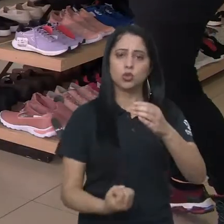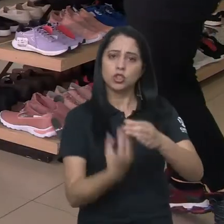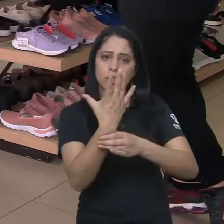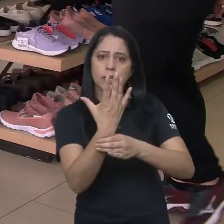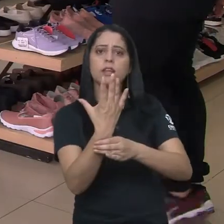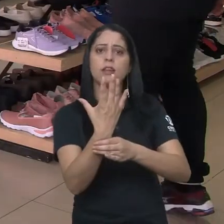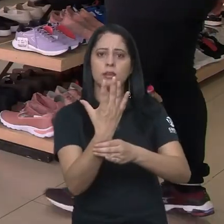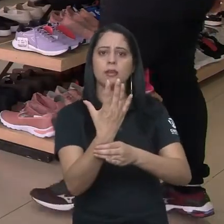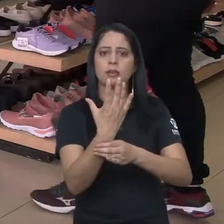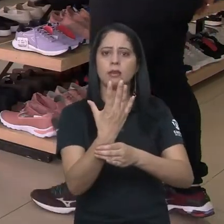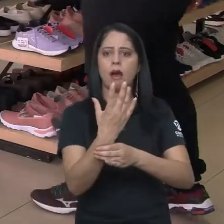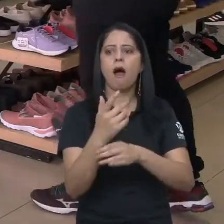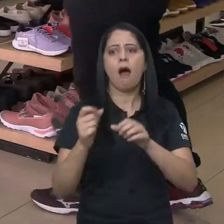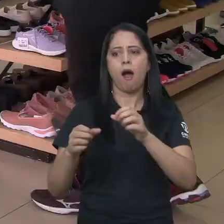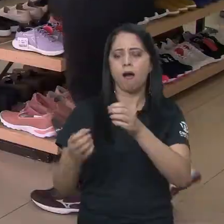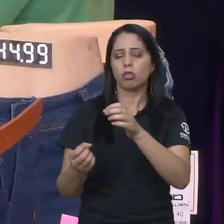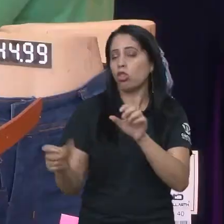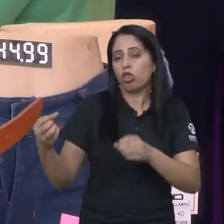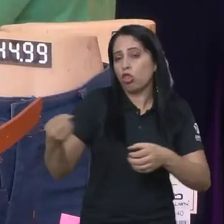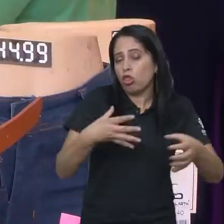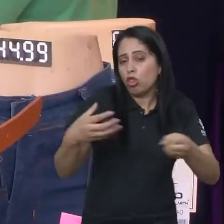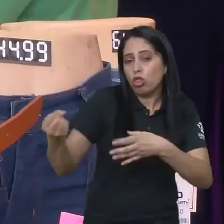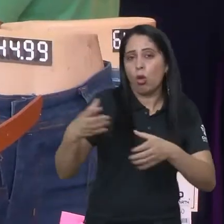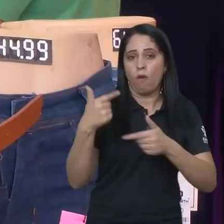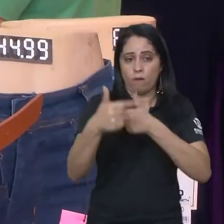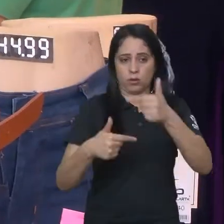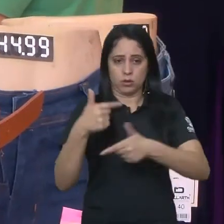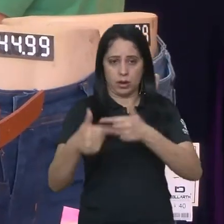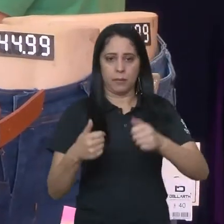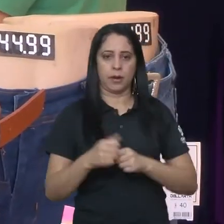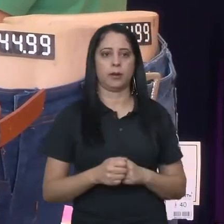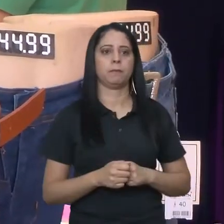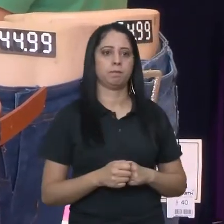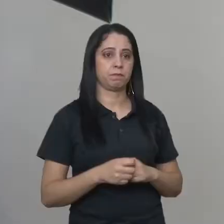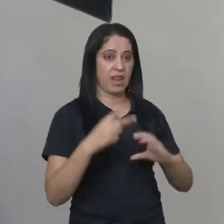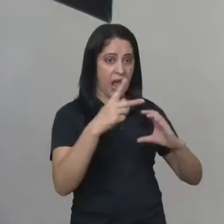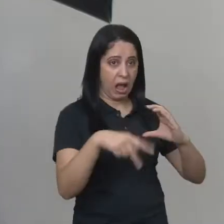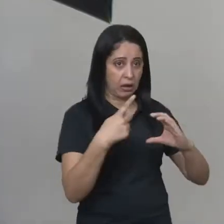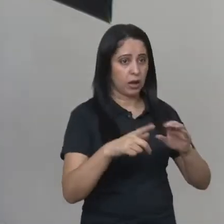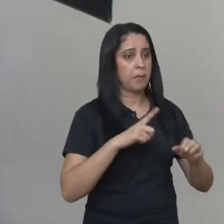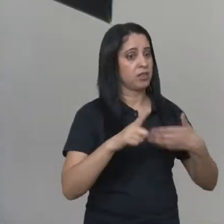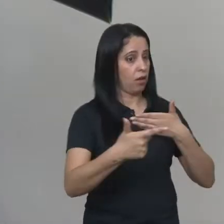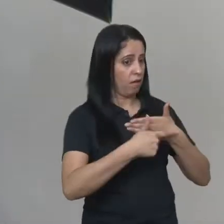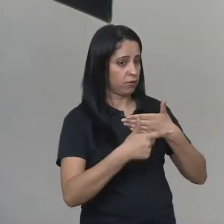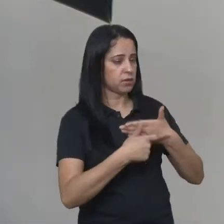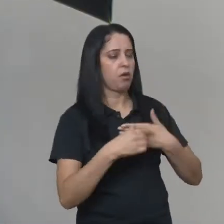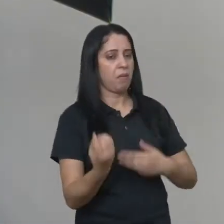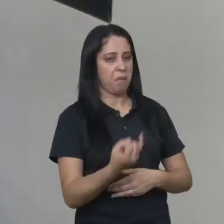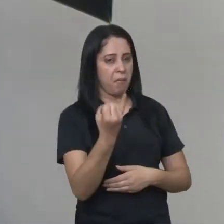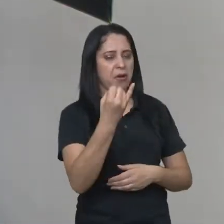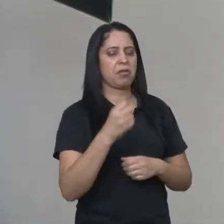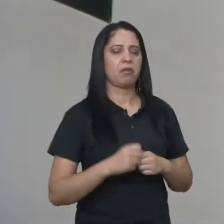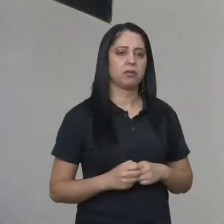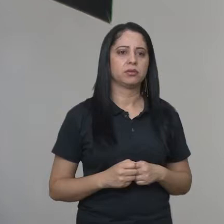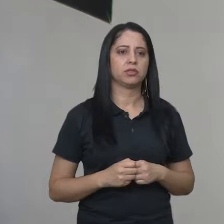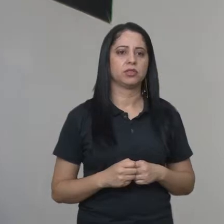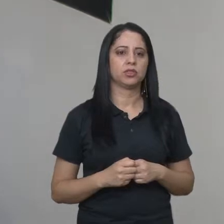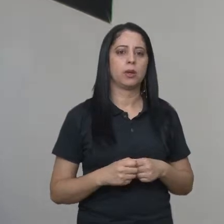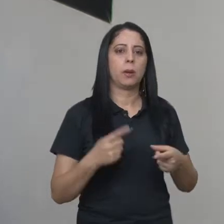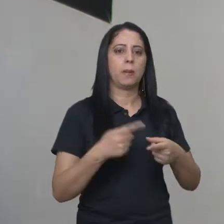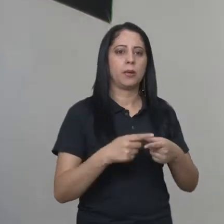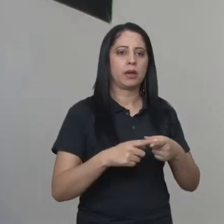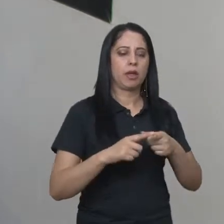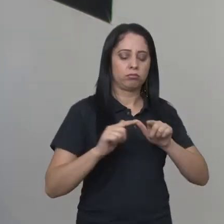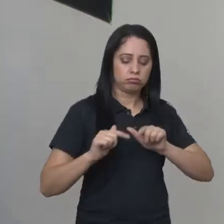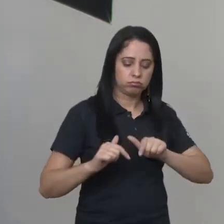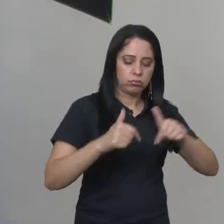atuar para contribuir com a criação e a manutenção de empregos no município. Bem, a Câmara Municipal tem um papel muito importante dentro do município,